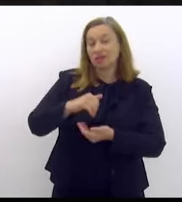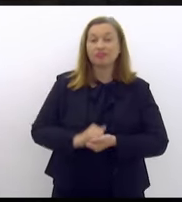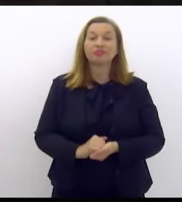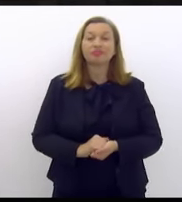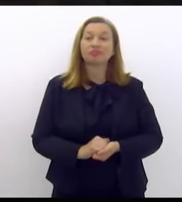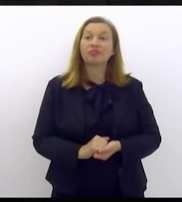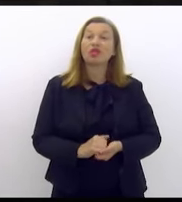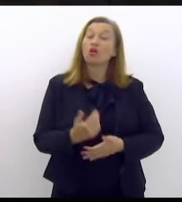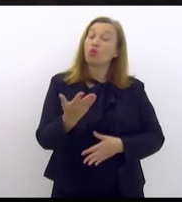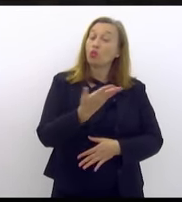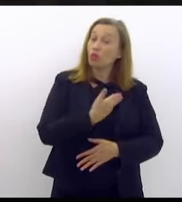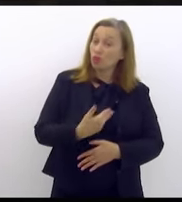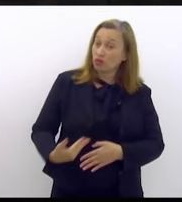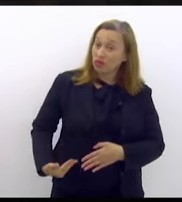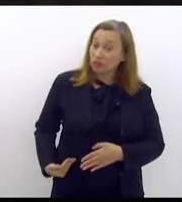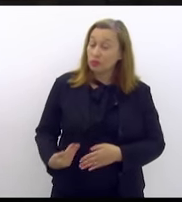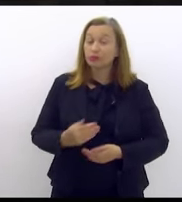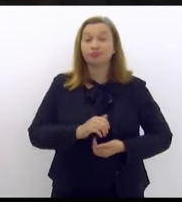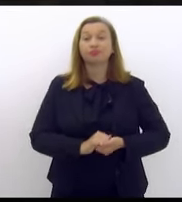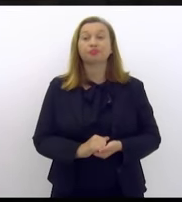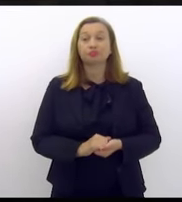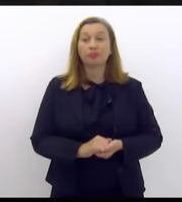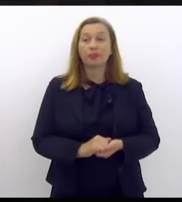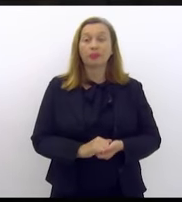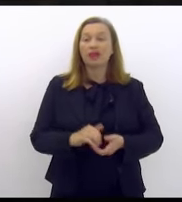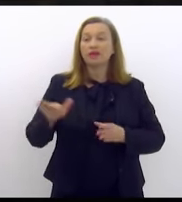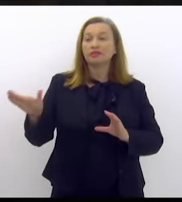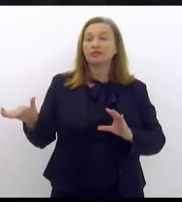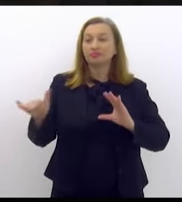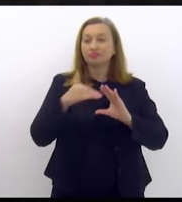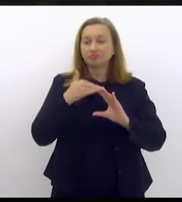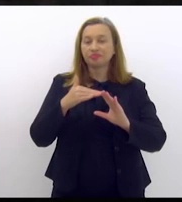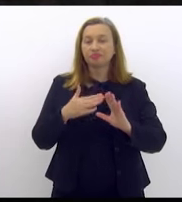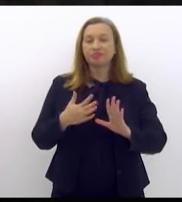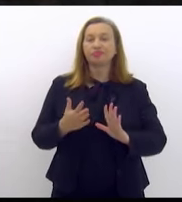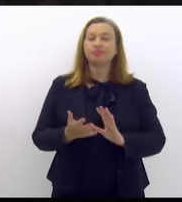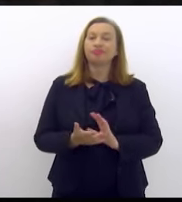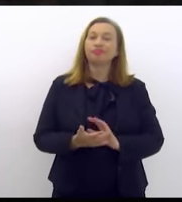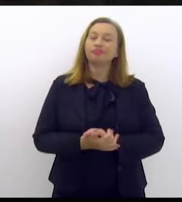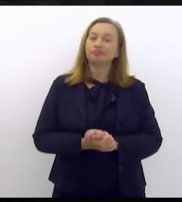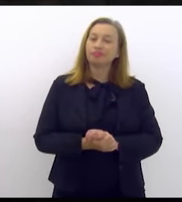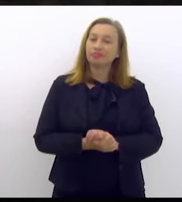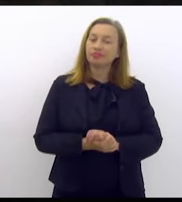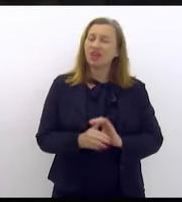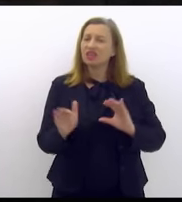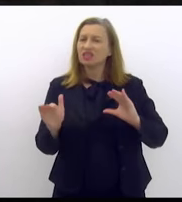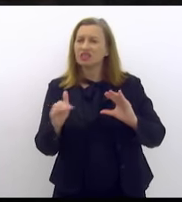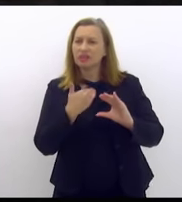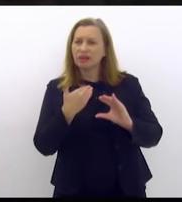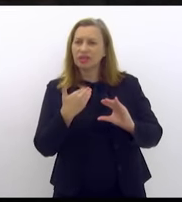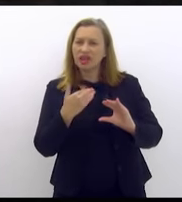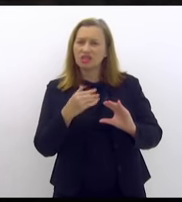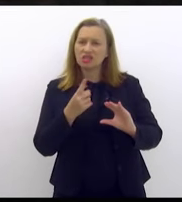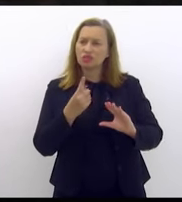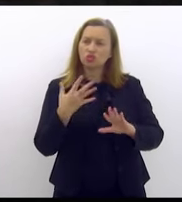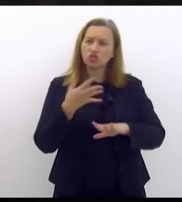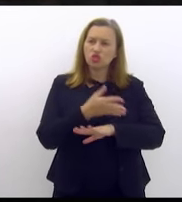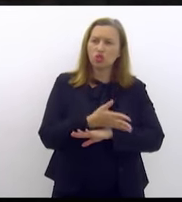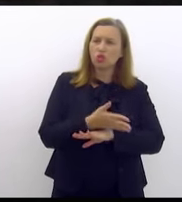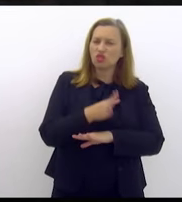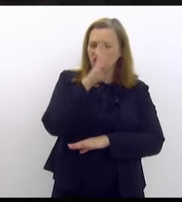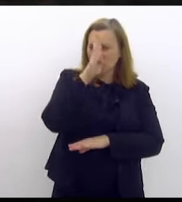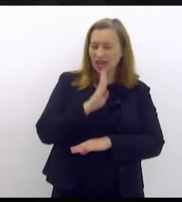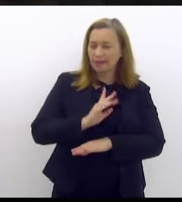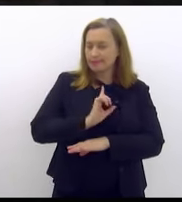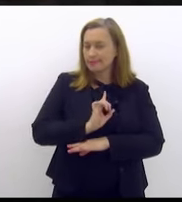o governador, finalmente, manda essa mensagem. Então, essa mensagem não chegou aqui de